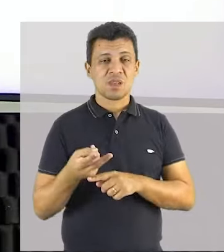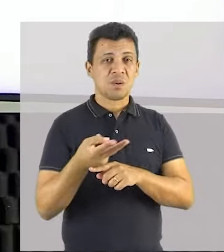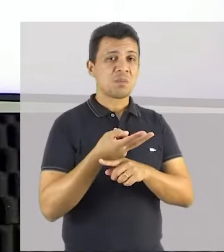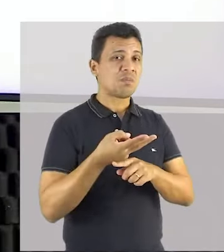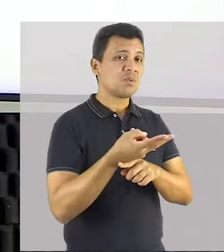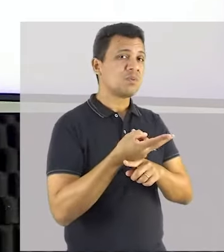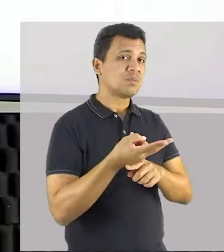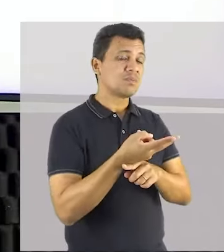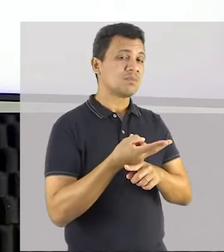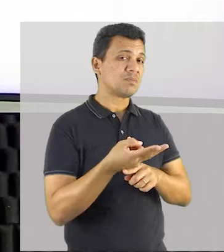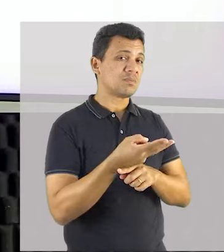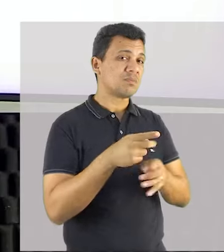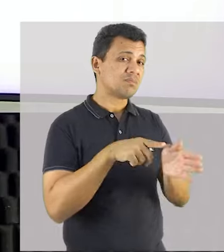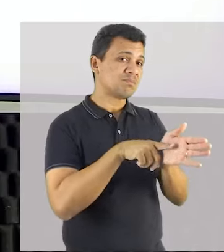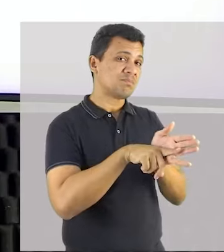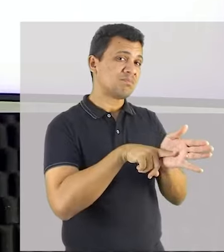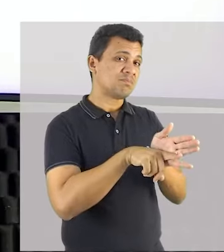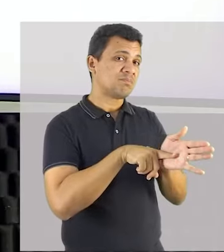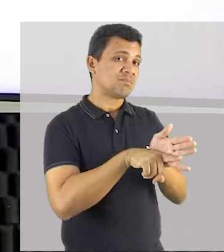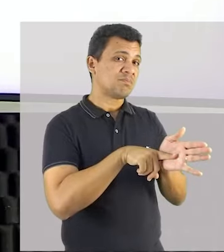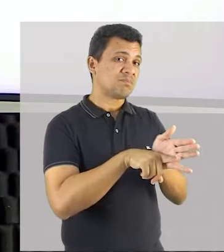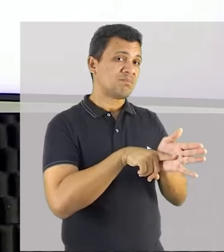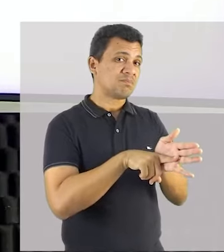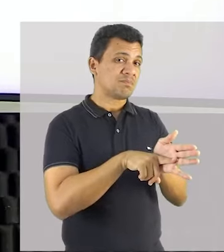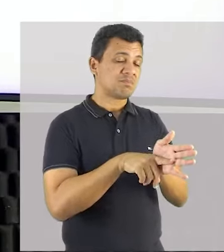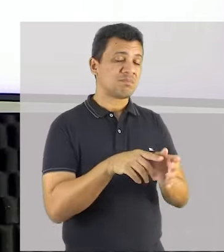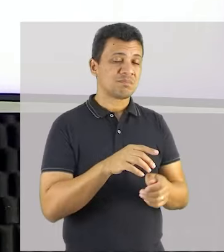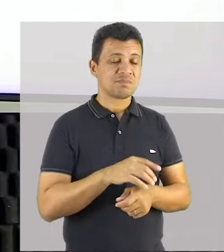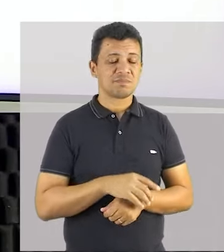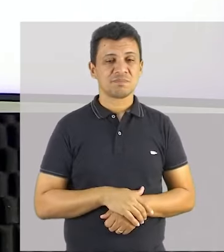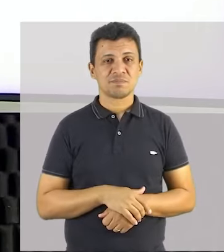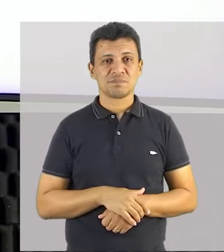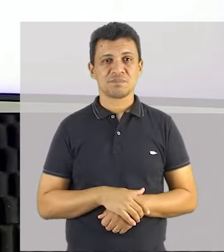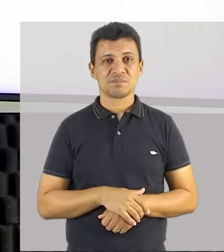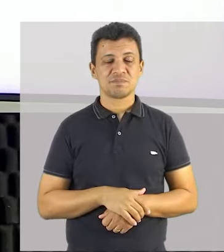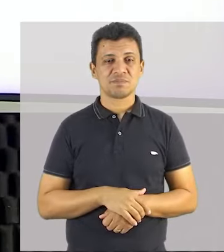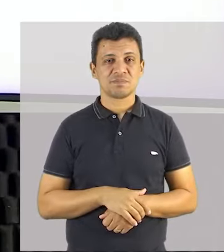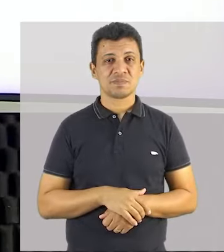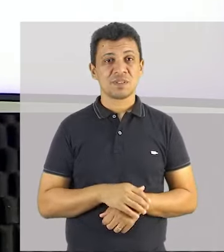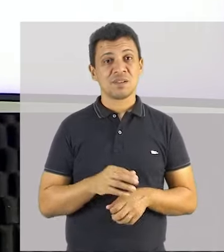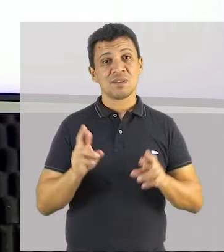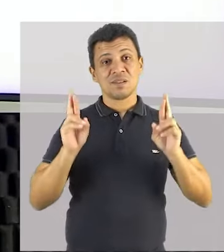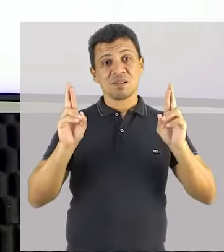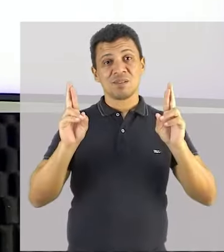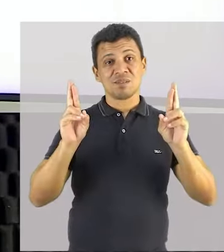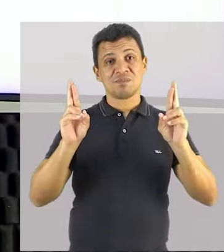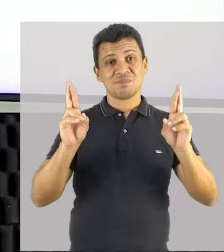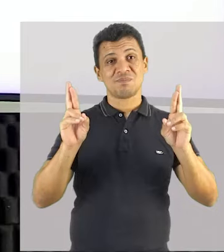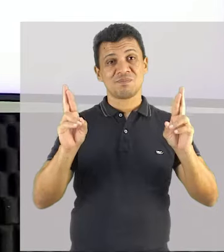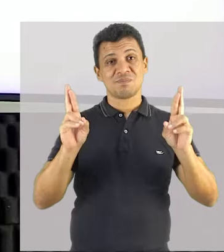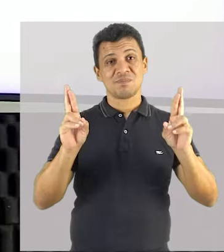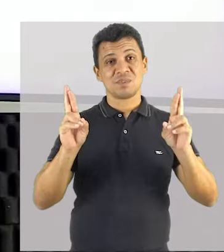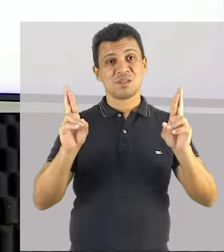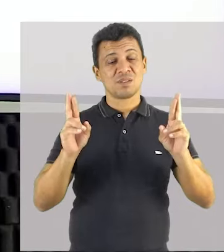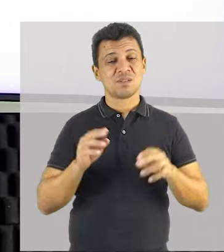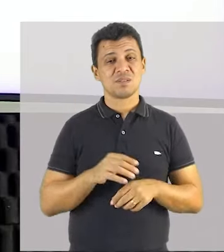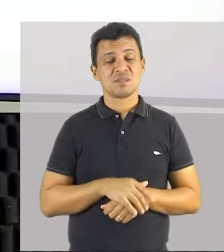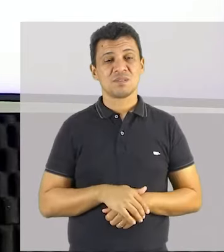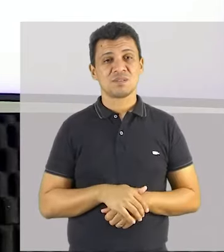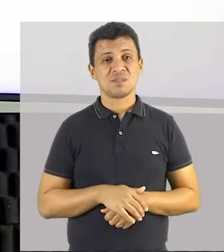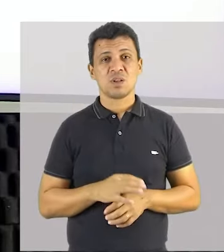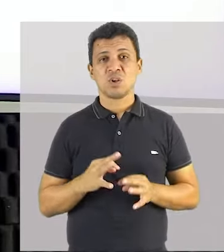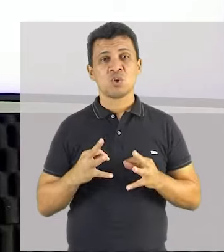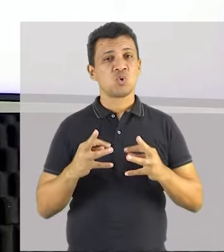nos meios de de de pesquisa certo e eh a gente espera que todo esse